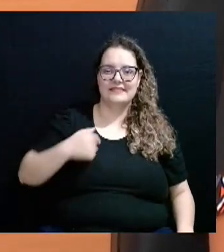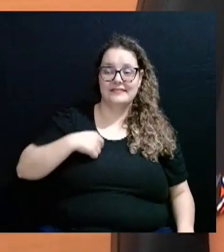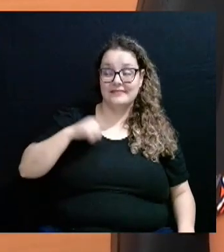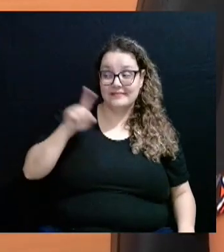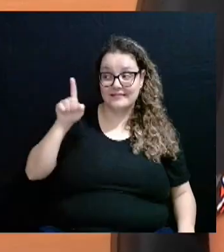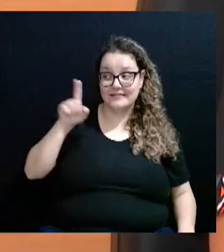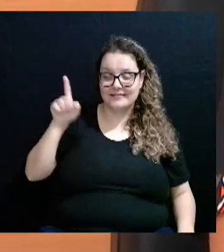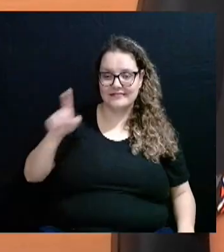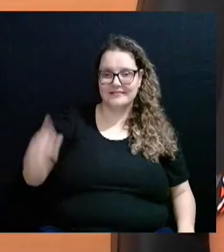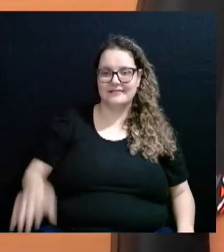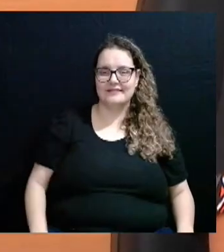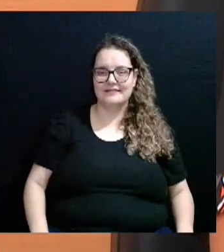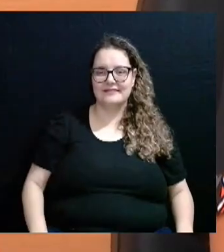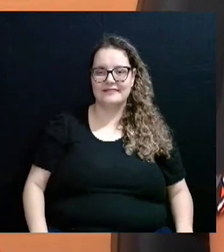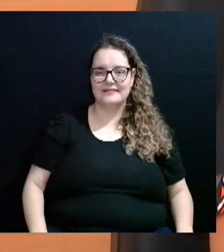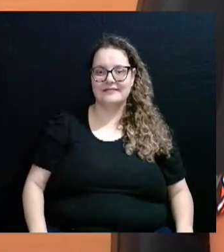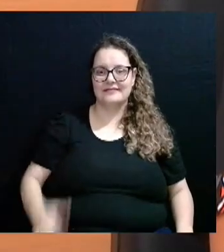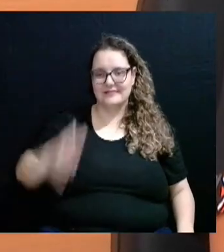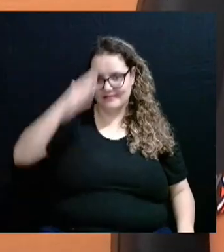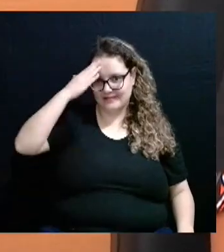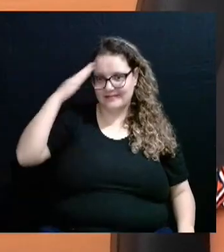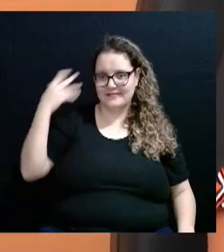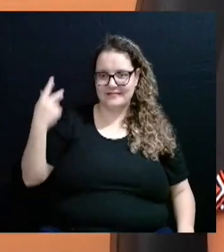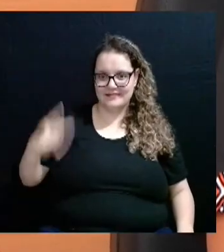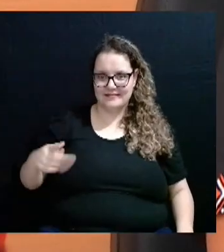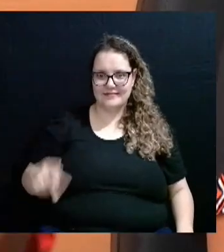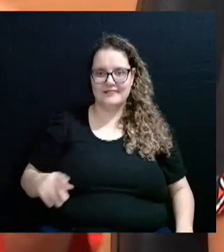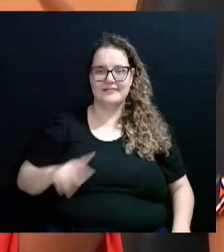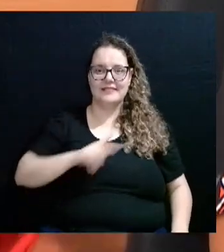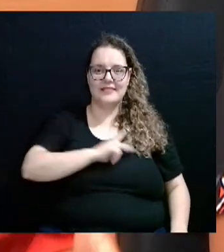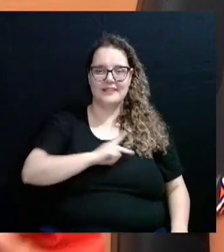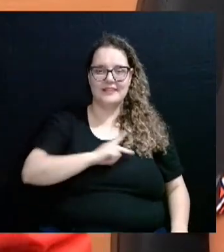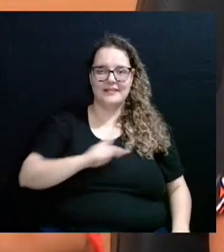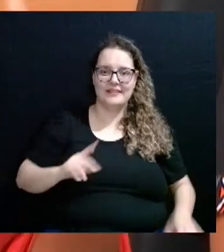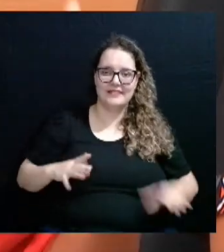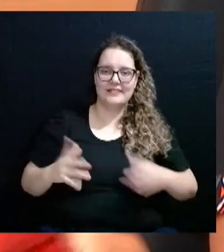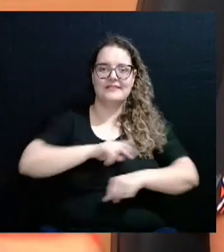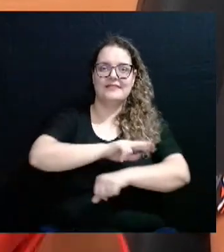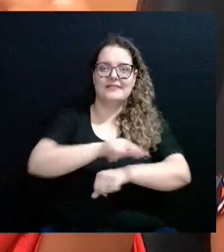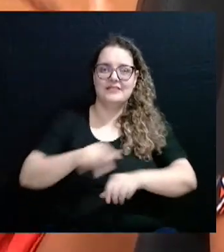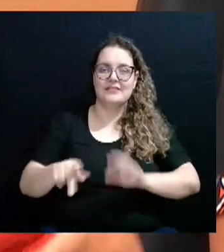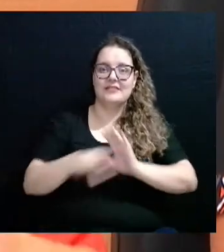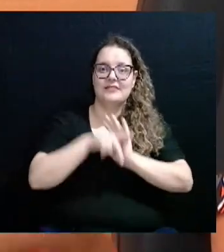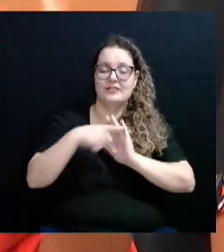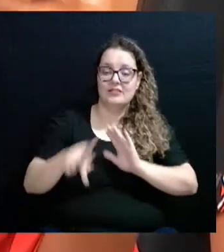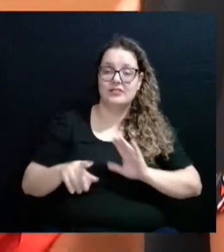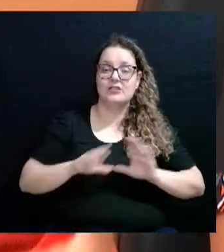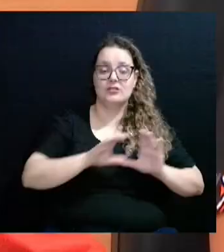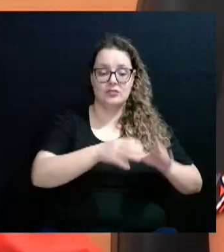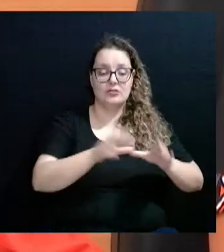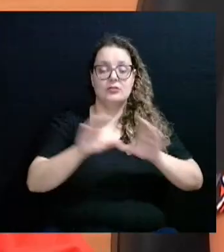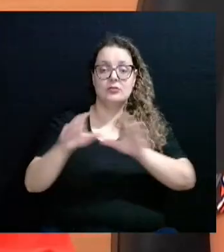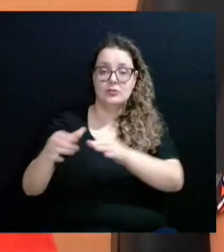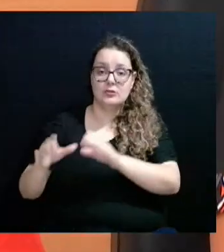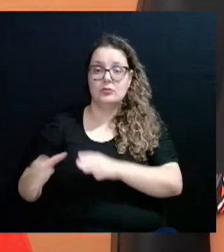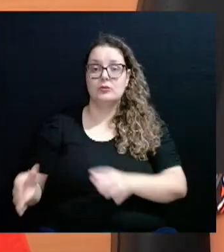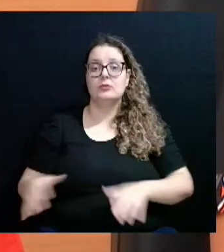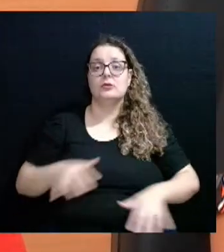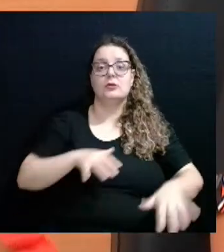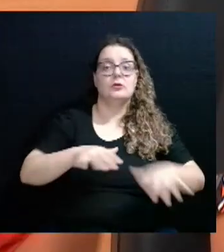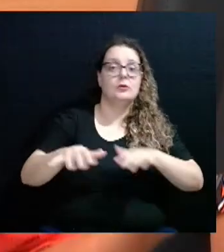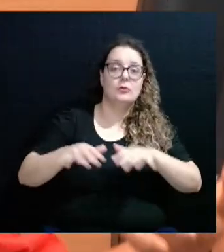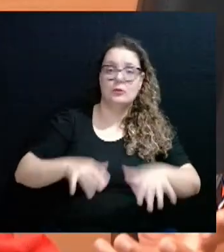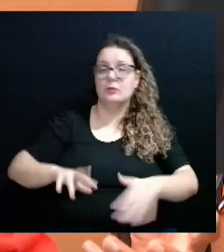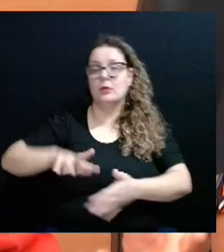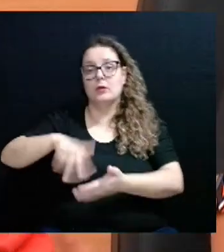no Paraná, né, o presidente da Comissão de Igualdade Racial, de fazer parte das comissões dos grupos e do movimento hip hop